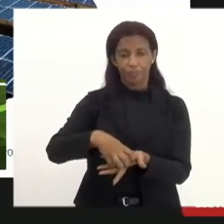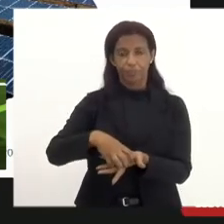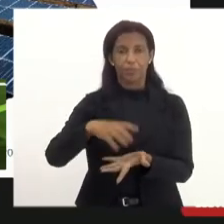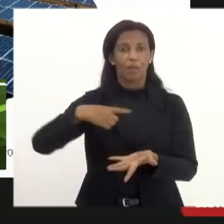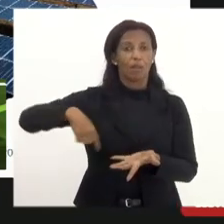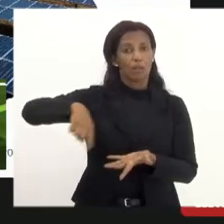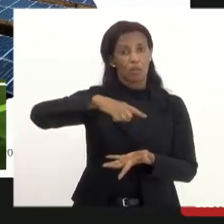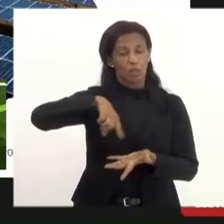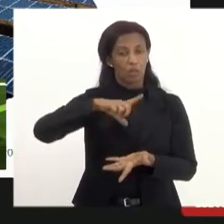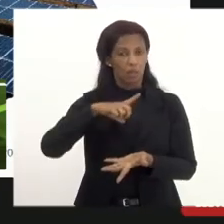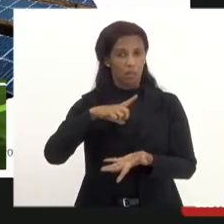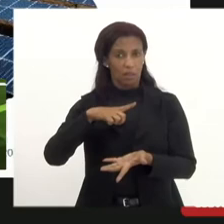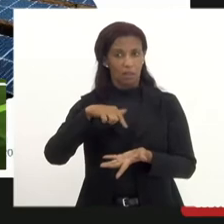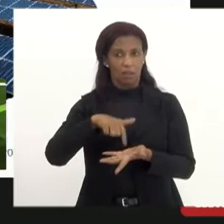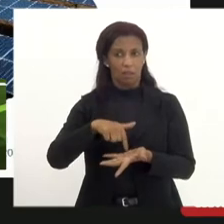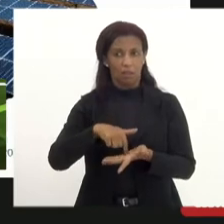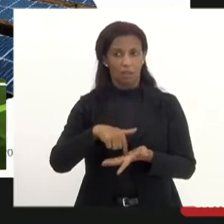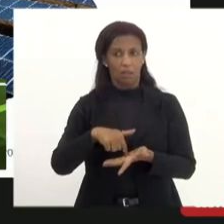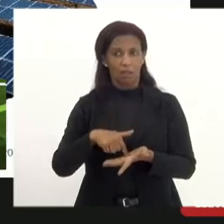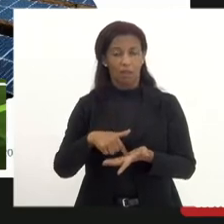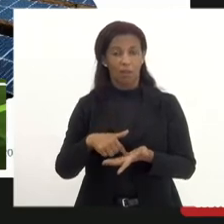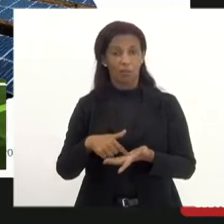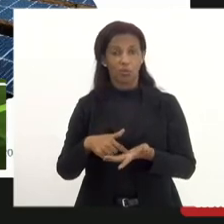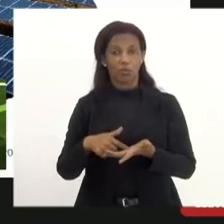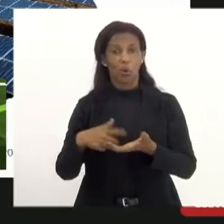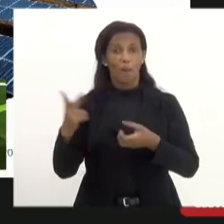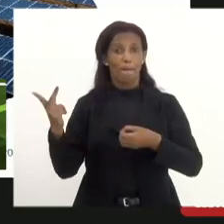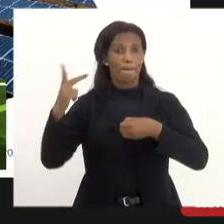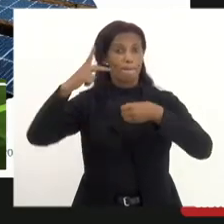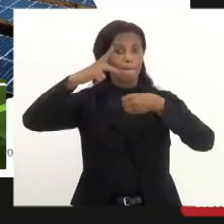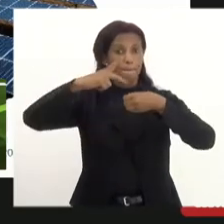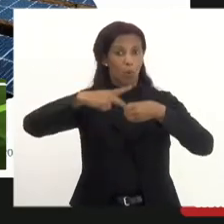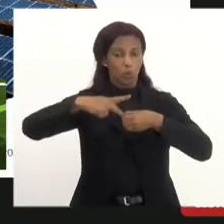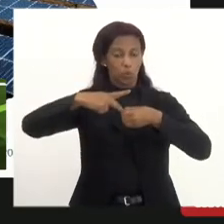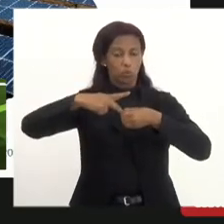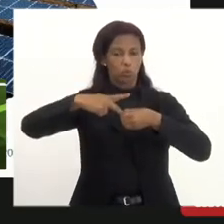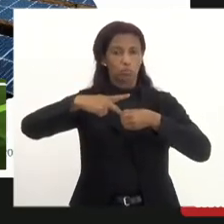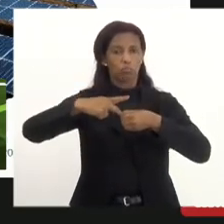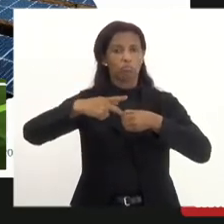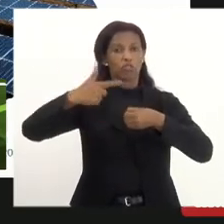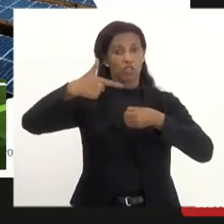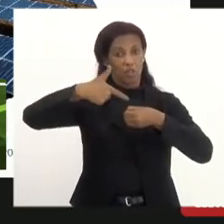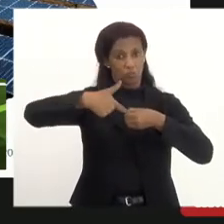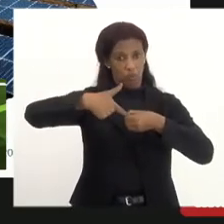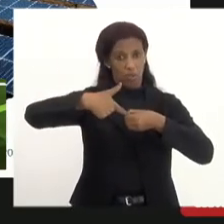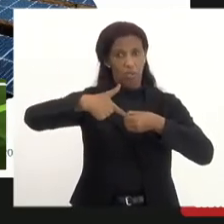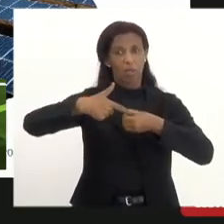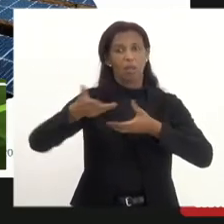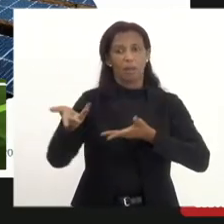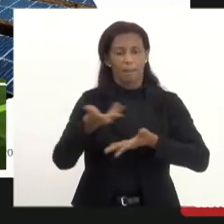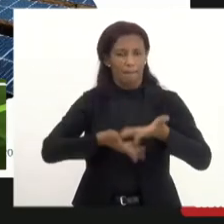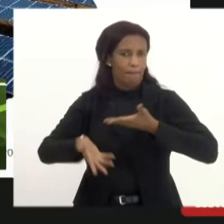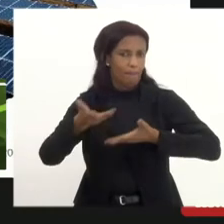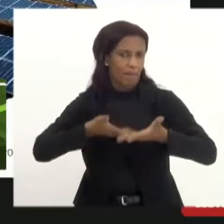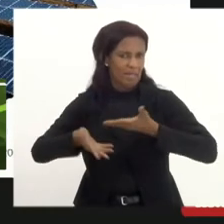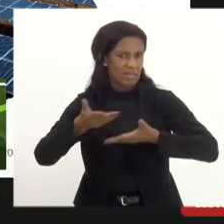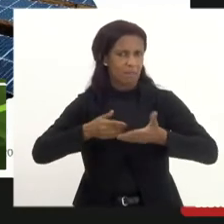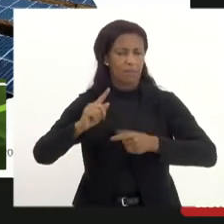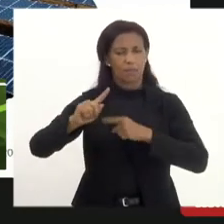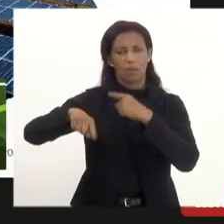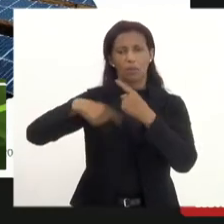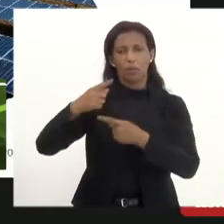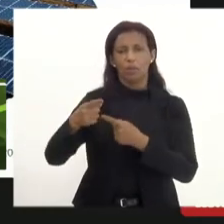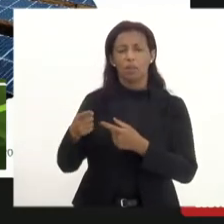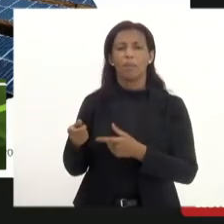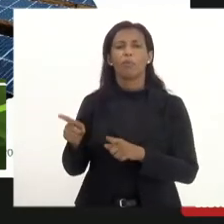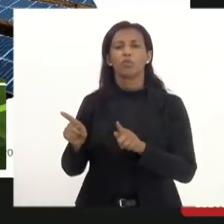temos a rede de postos de combustíveis da Total. A gente começou a ter uma participação no mercado após a aquisição do